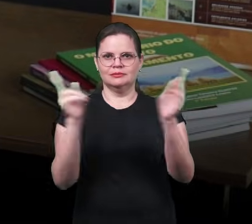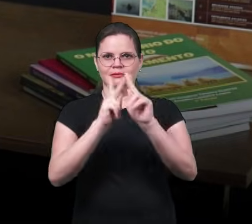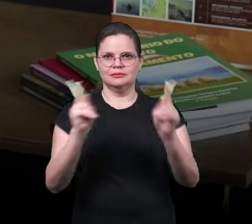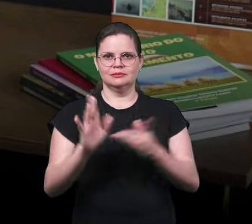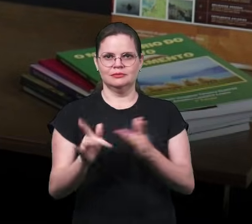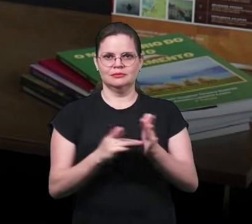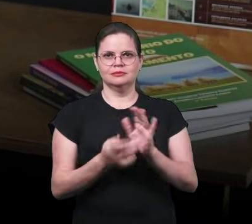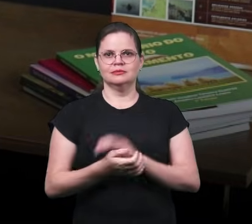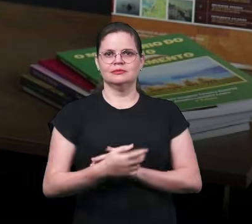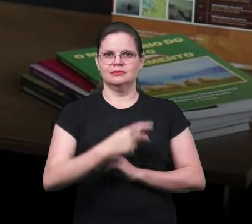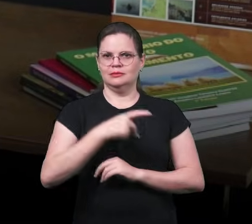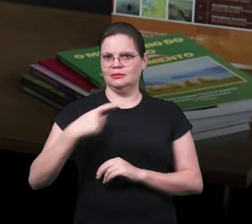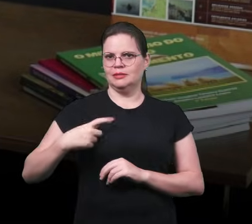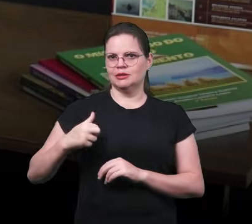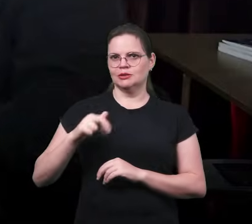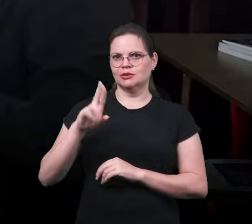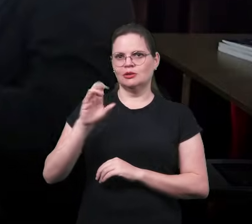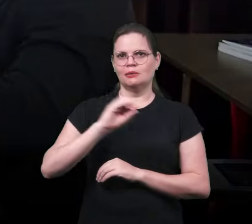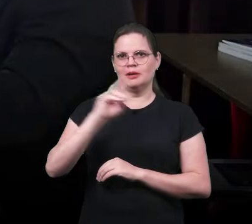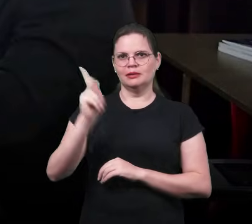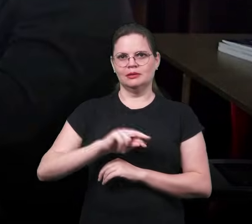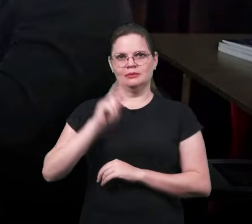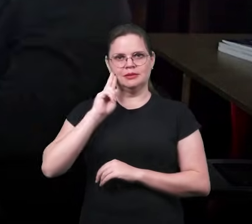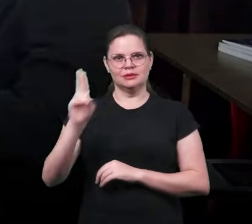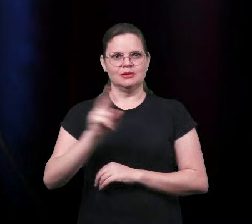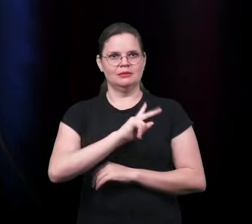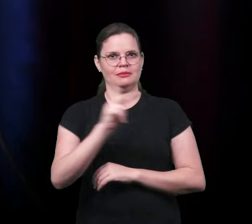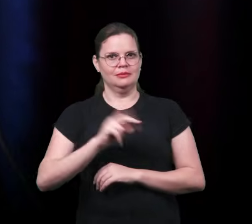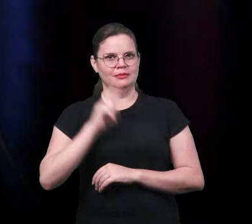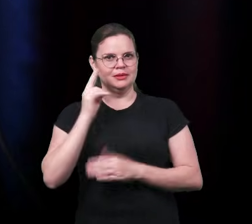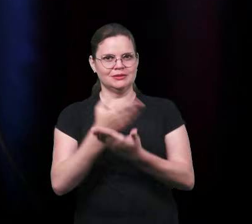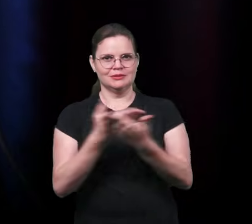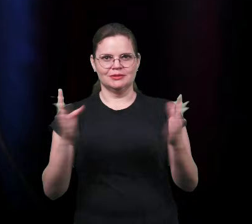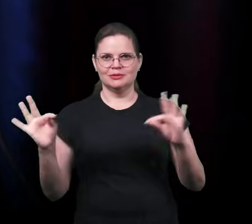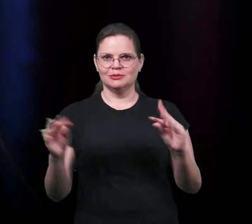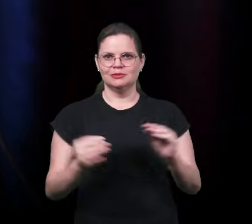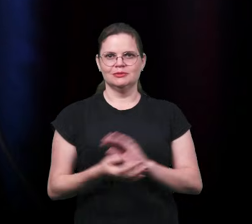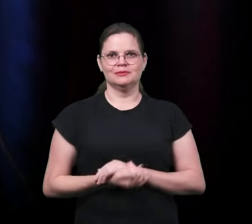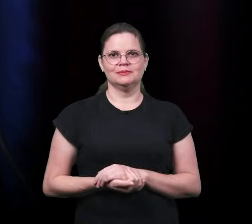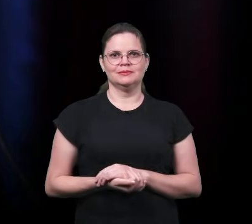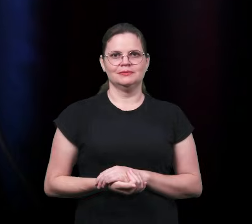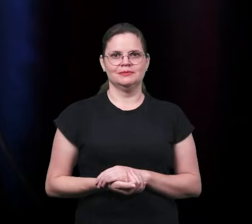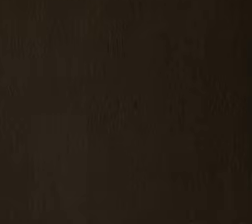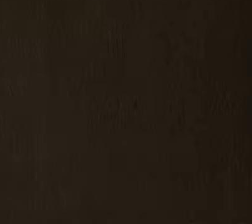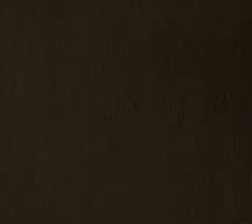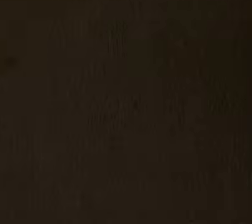a paz do Senhor, a paz do seu pastor Roberto. A paz do seu pastor Alex, a paz do Senhor a todos os irmãos.